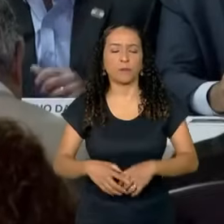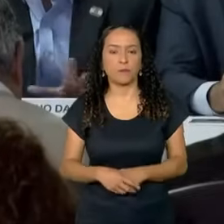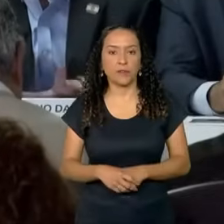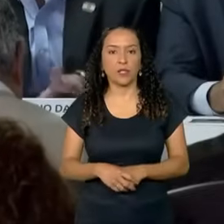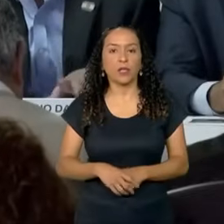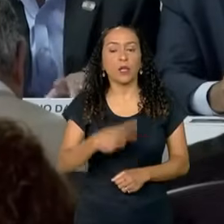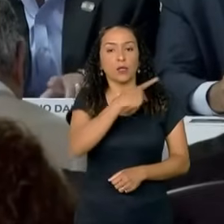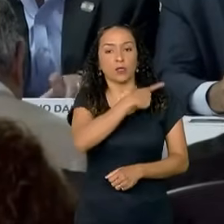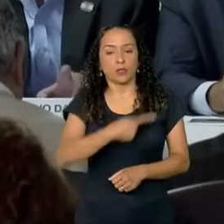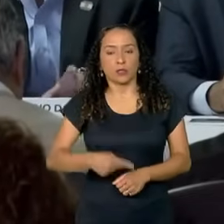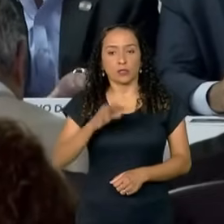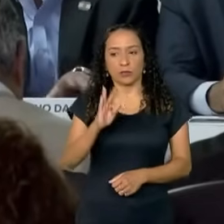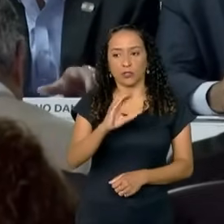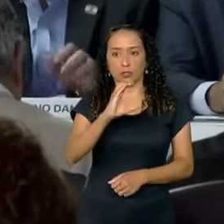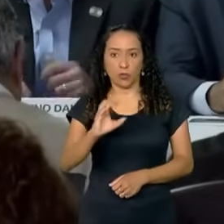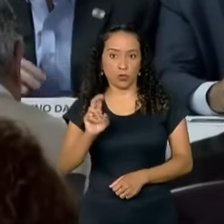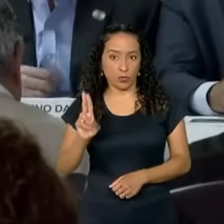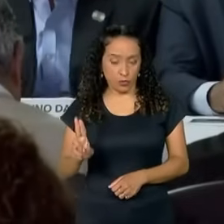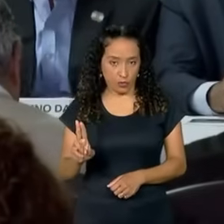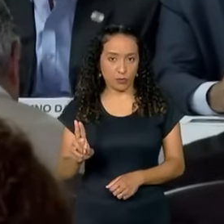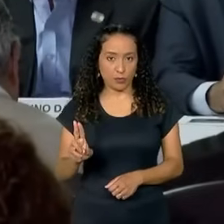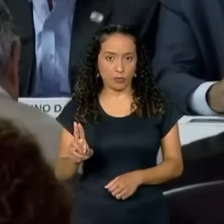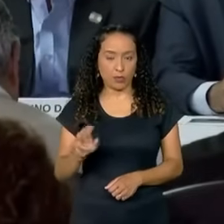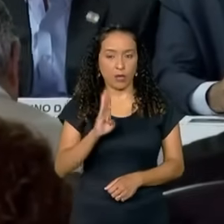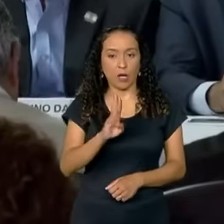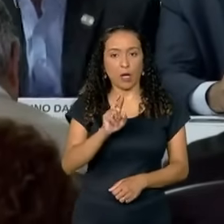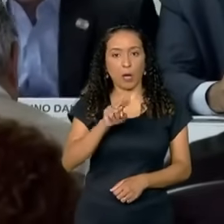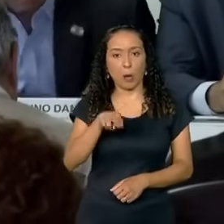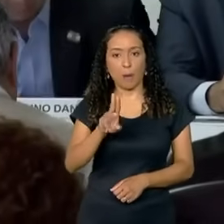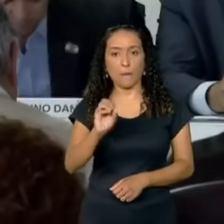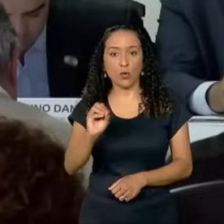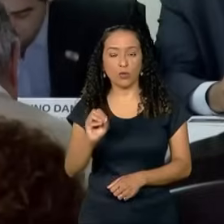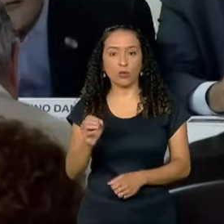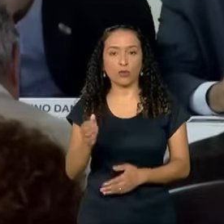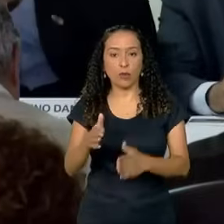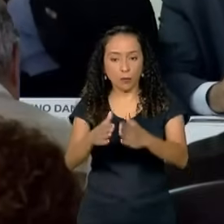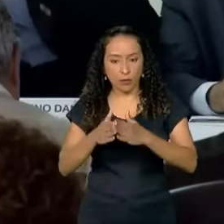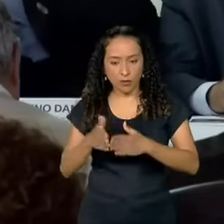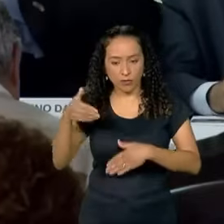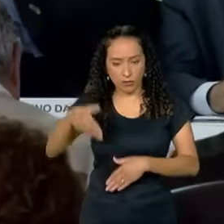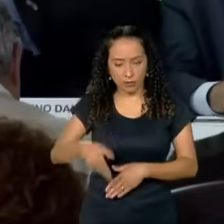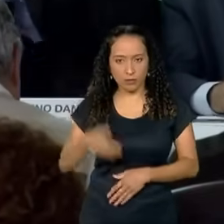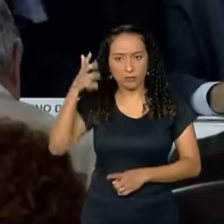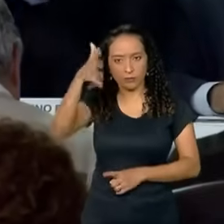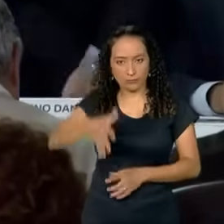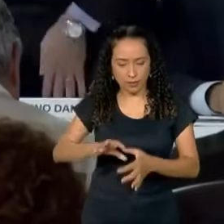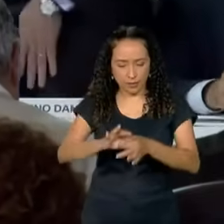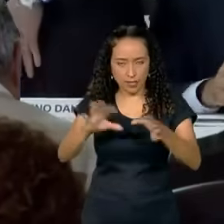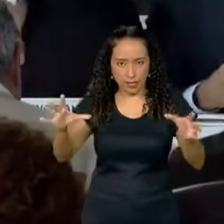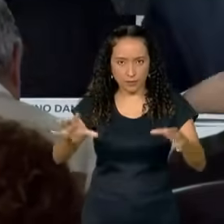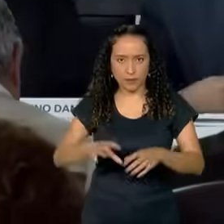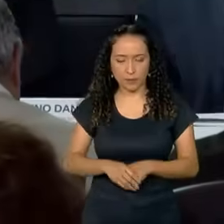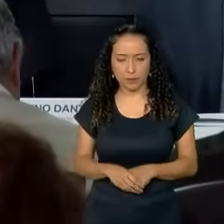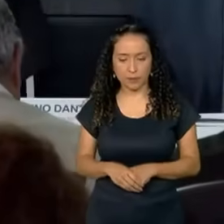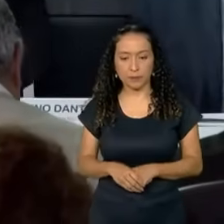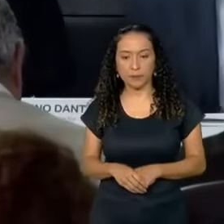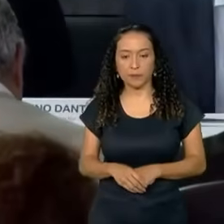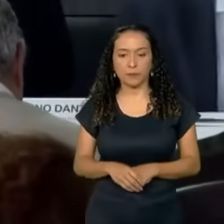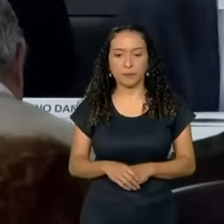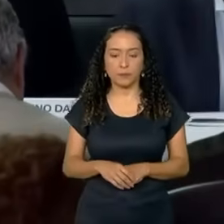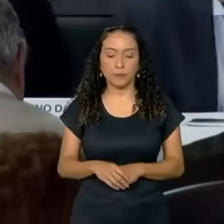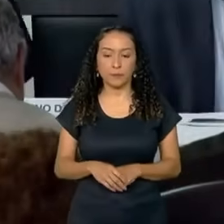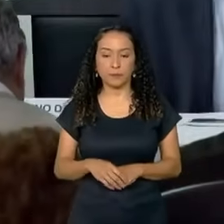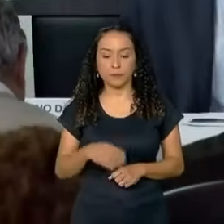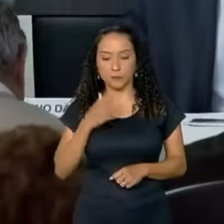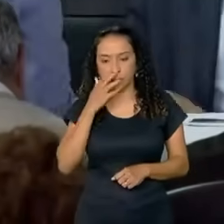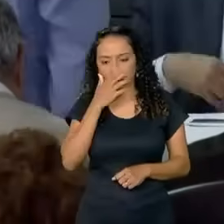do Tribunal de Contas da União, Bruno Dantas, por gentileza, a palavra está à sua disposição.